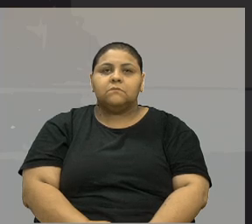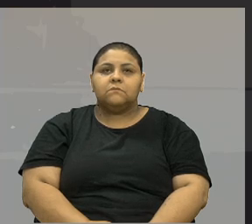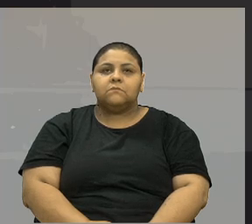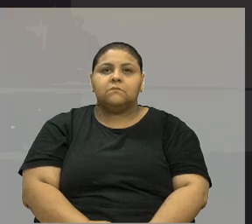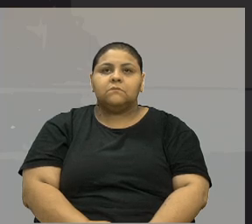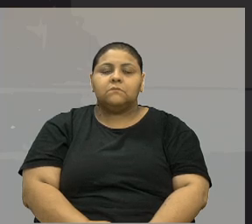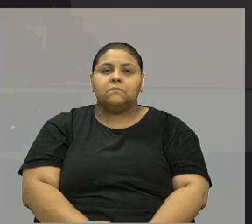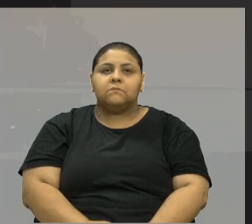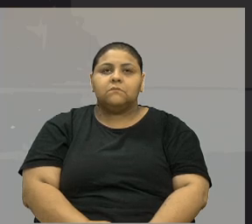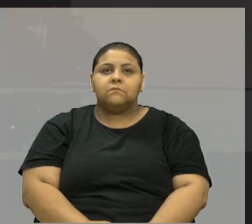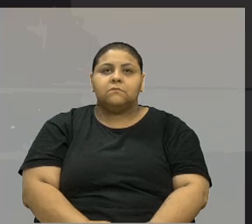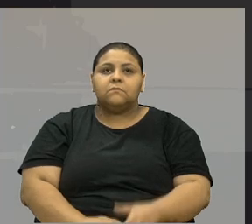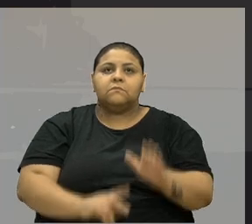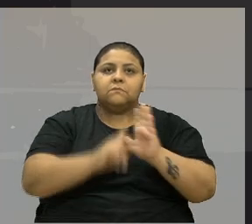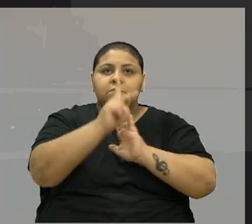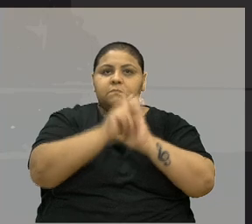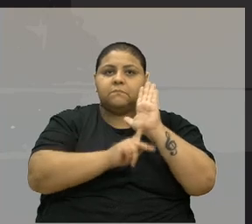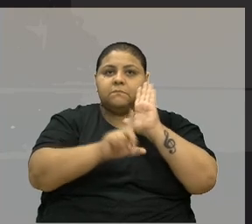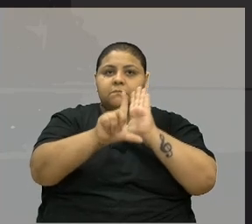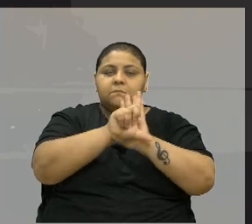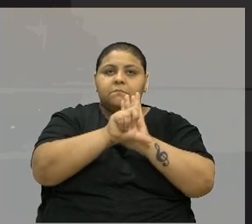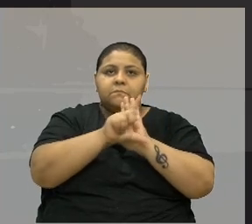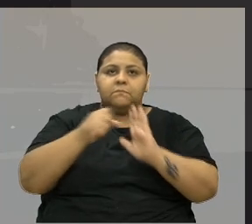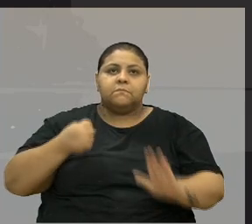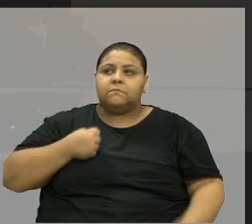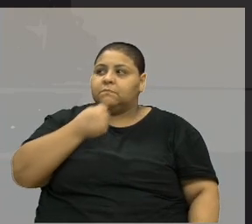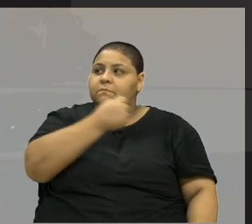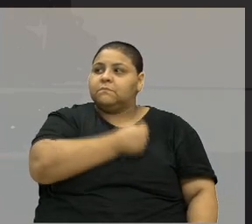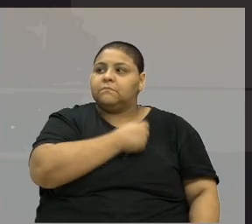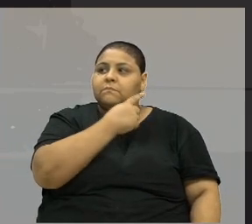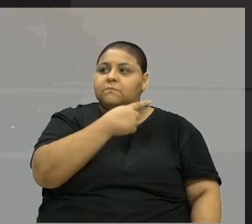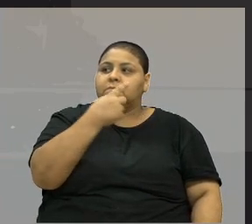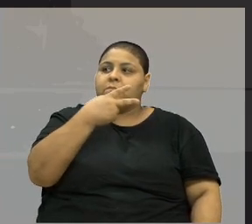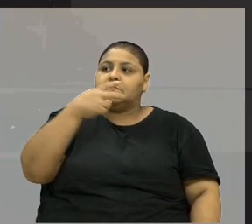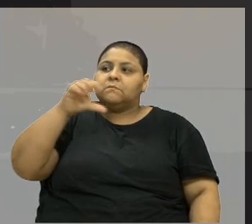votação o projeto de lei número